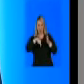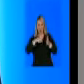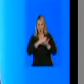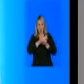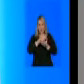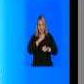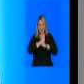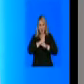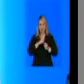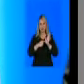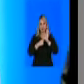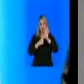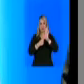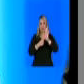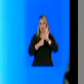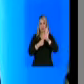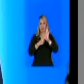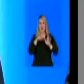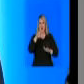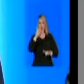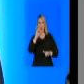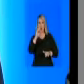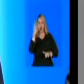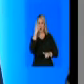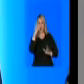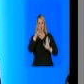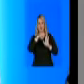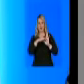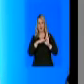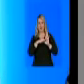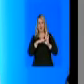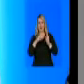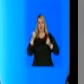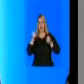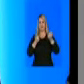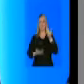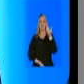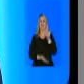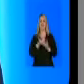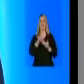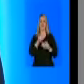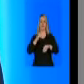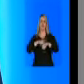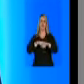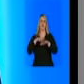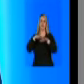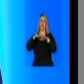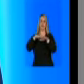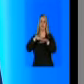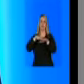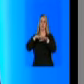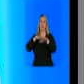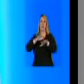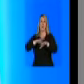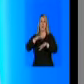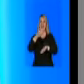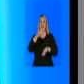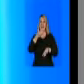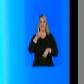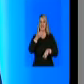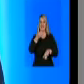Rio de Janeiro é a 4ª cidade do mundo onde os motoristas perdem mais tempo no trânsito, chegando a ficar equivalente a mais de